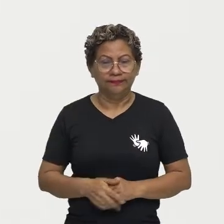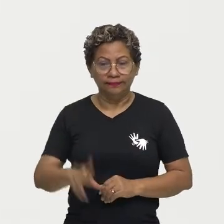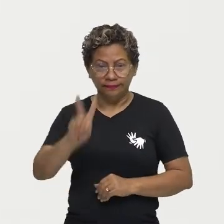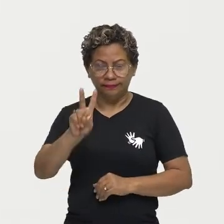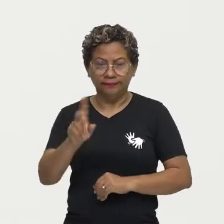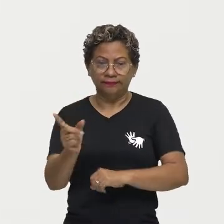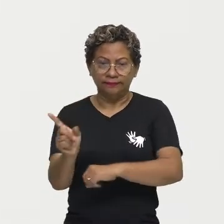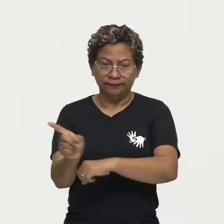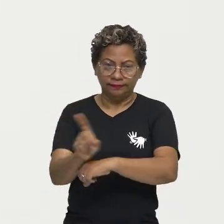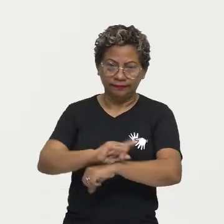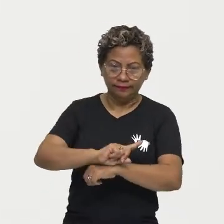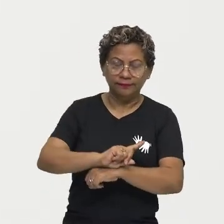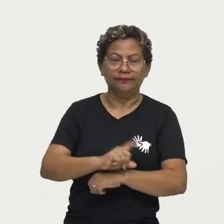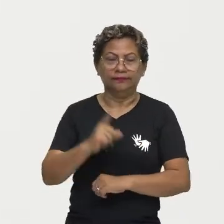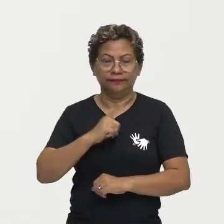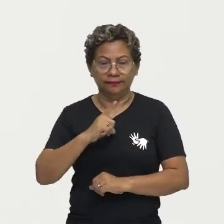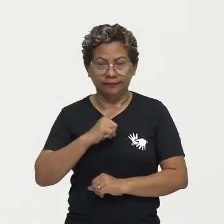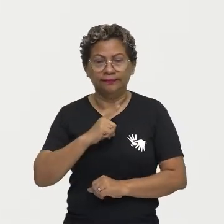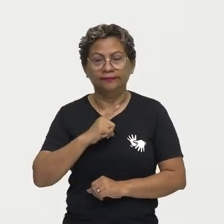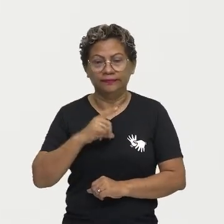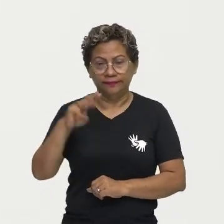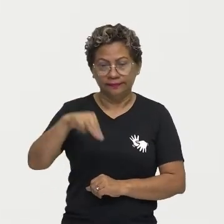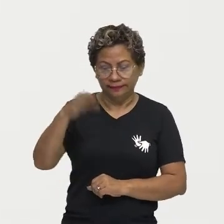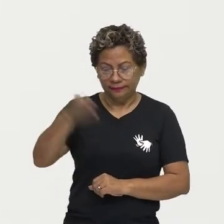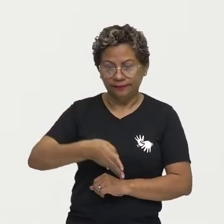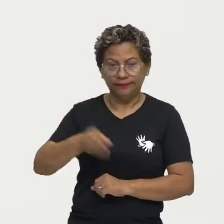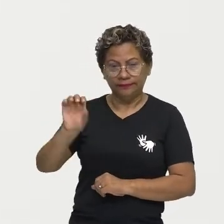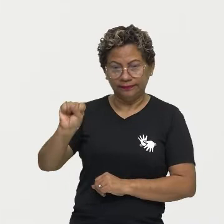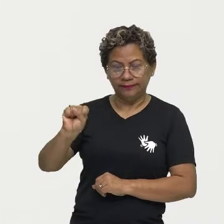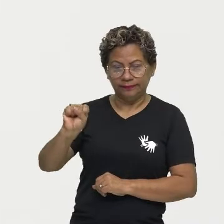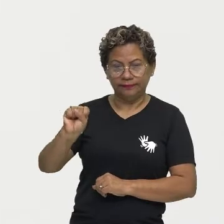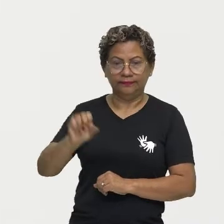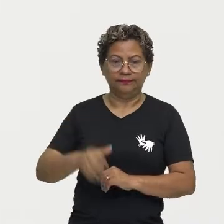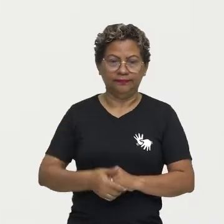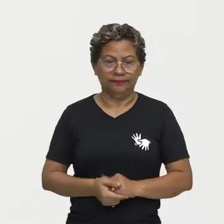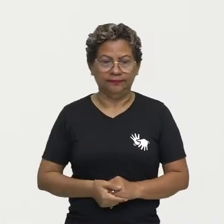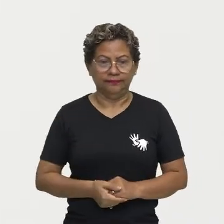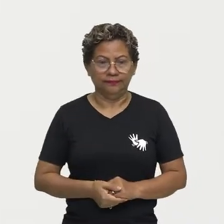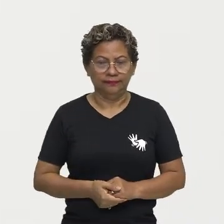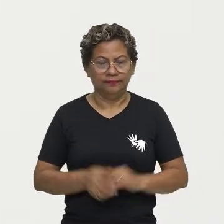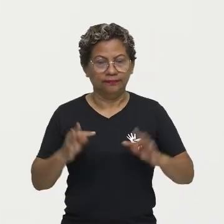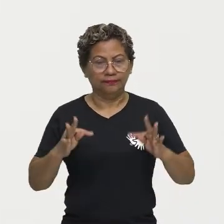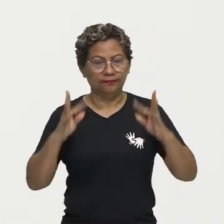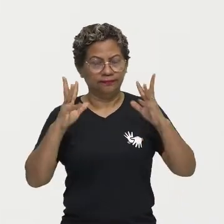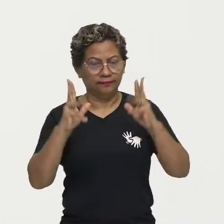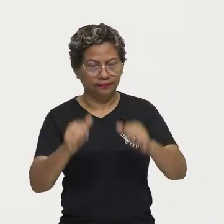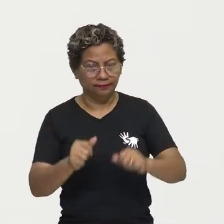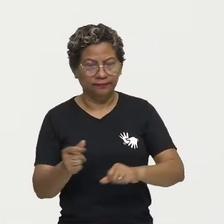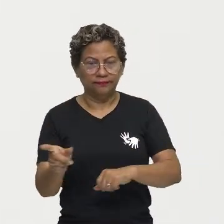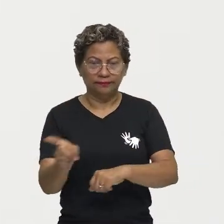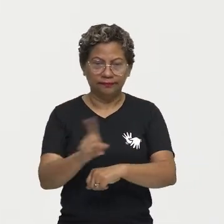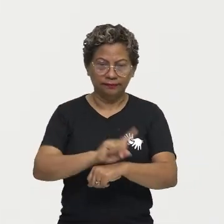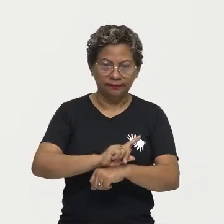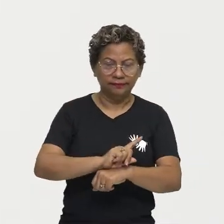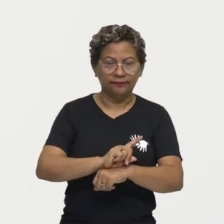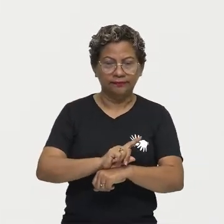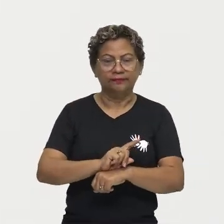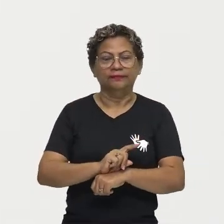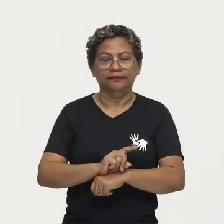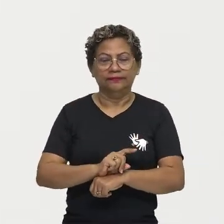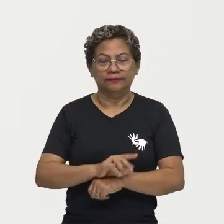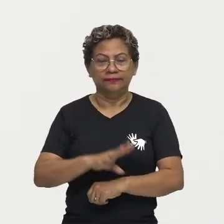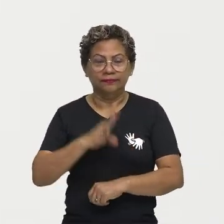medida em metros por segundo. Veja que todas essas unidades aí, elas estão no Sistema Internacional